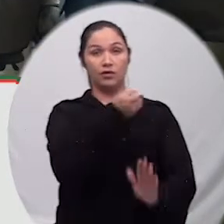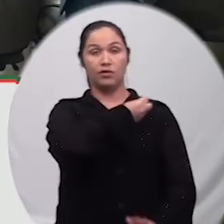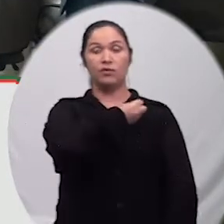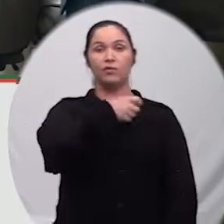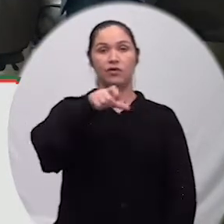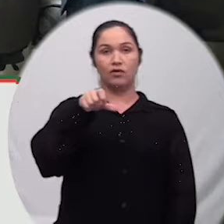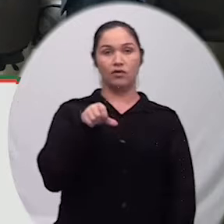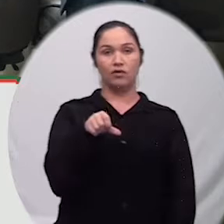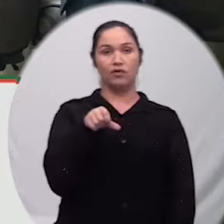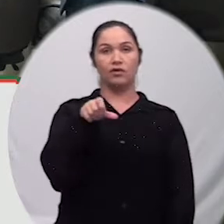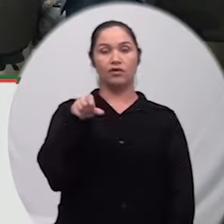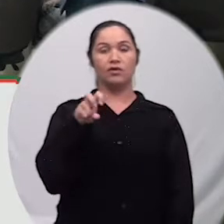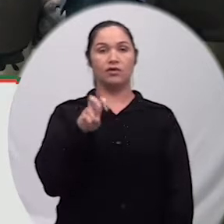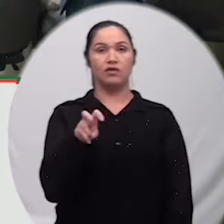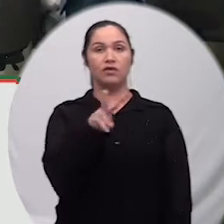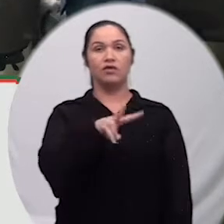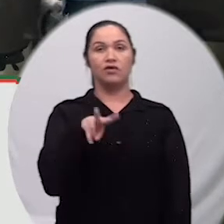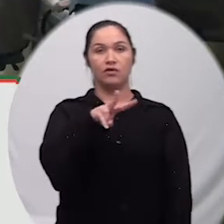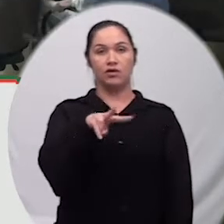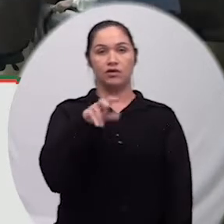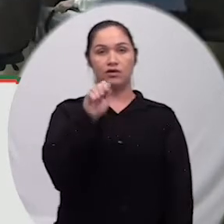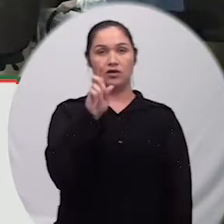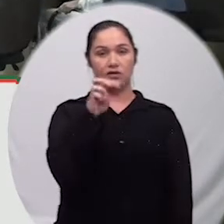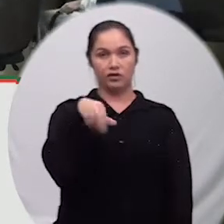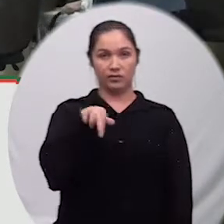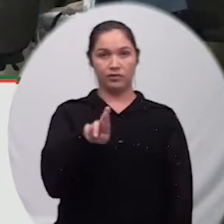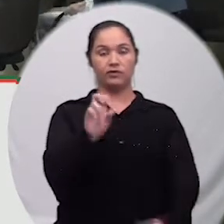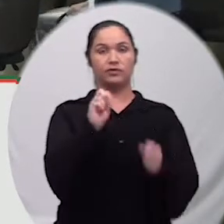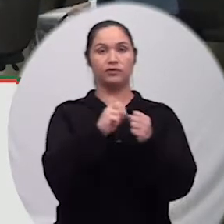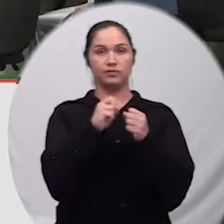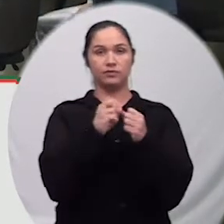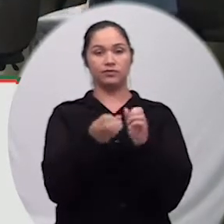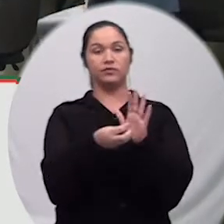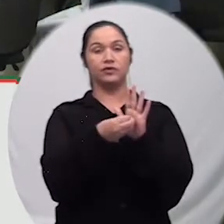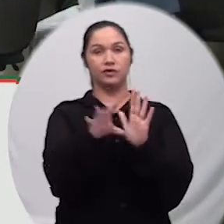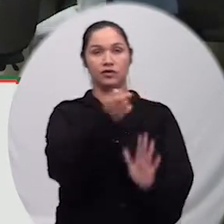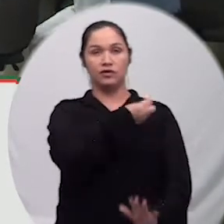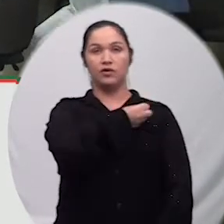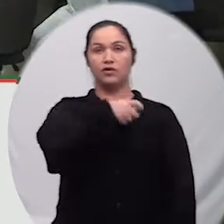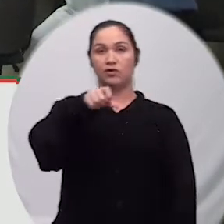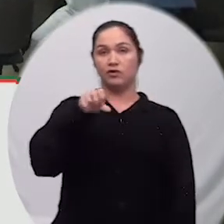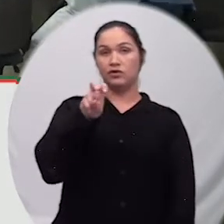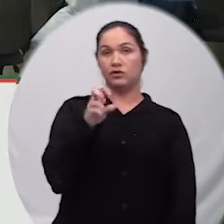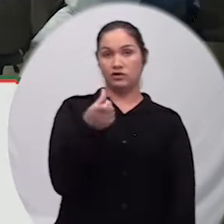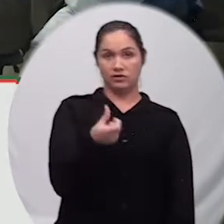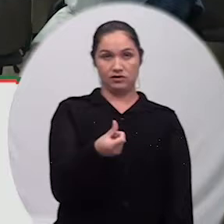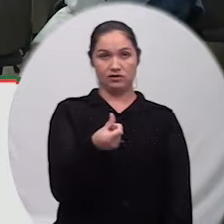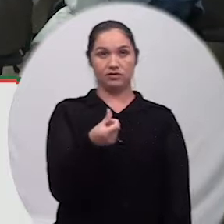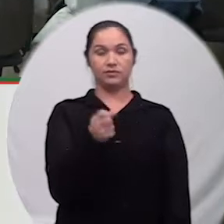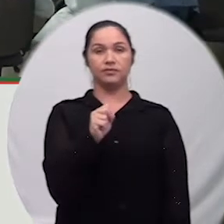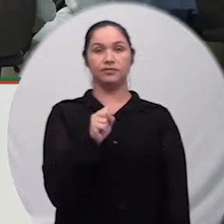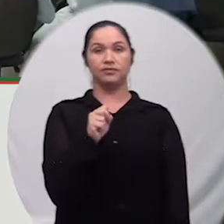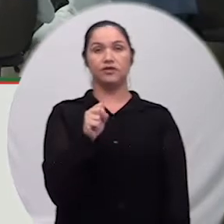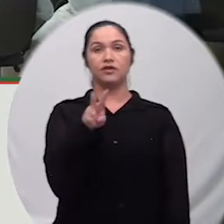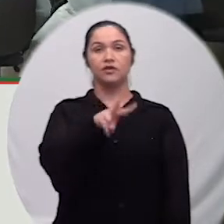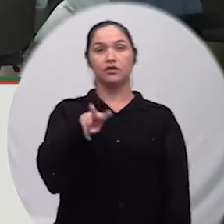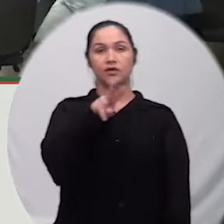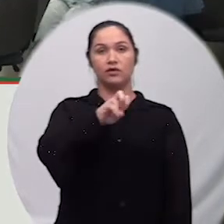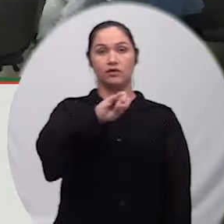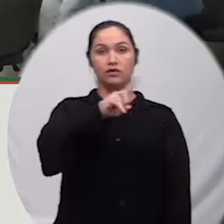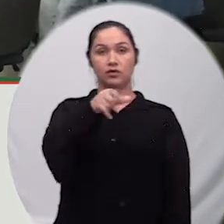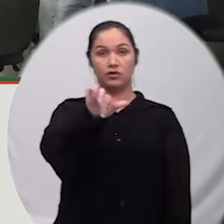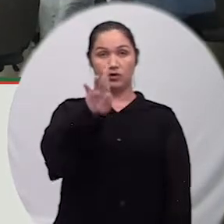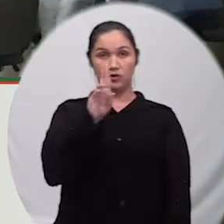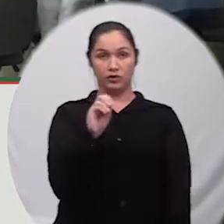955/18, todas de autoria do vereador Ademir José Honorato. Indicação número 956, de autoria do vereador